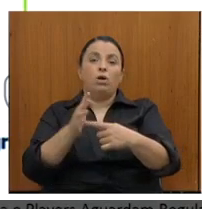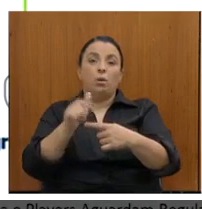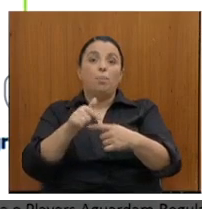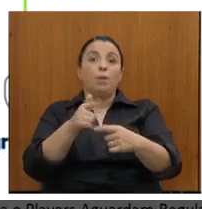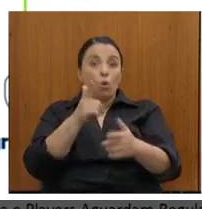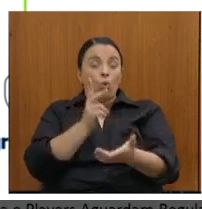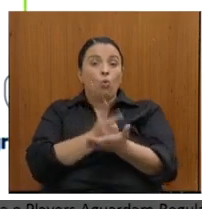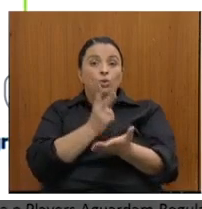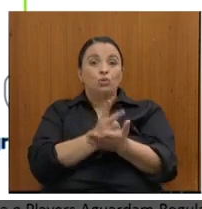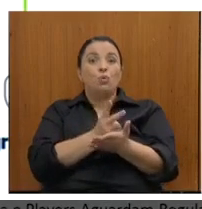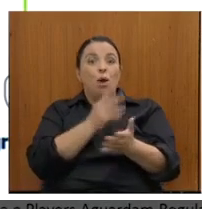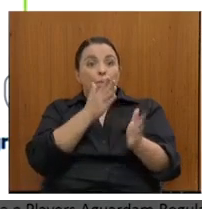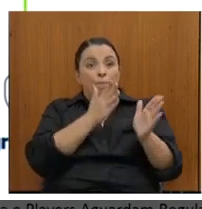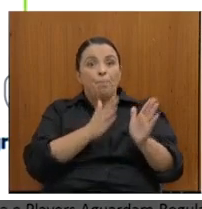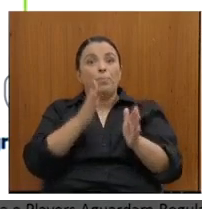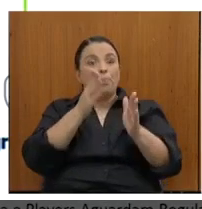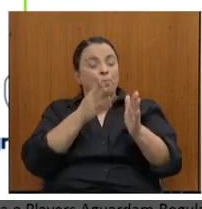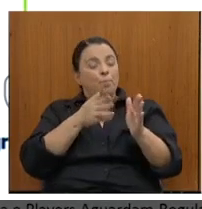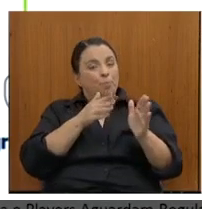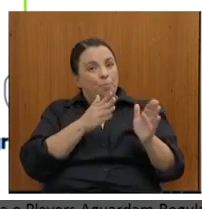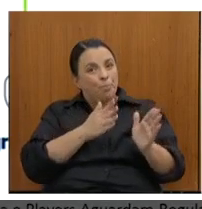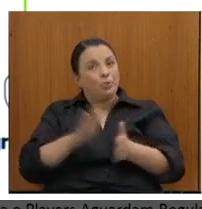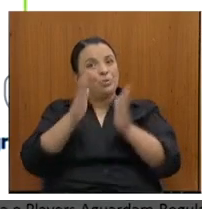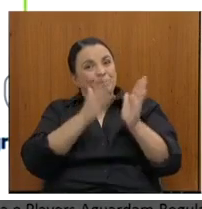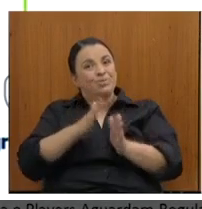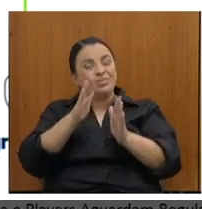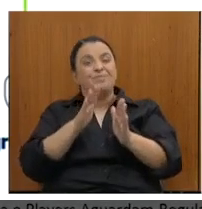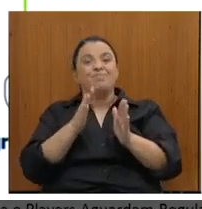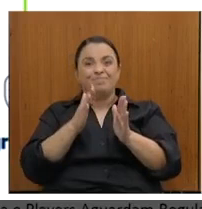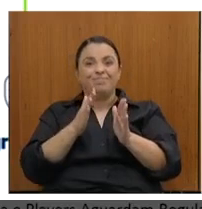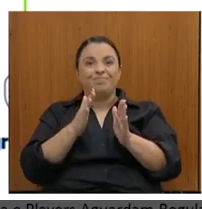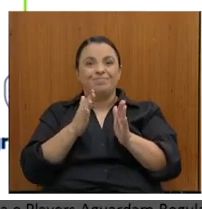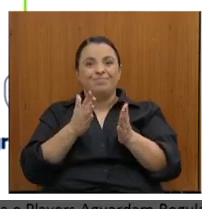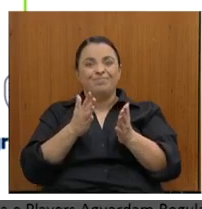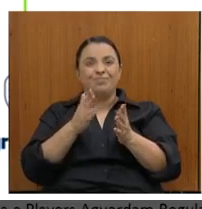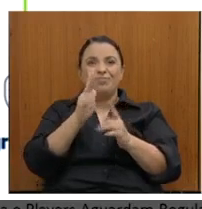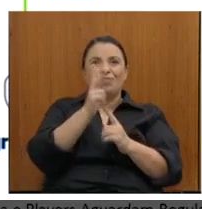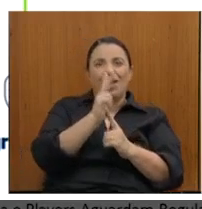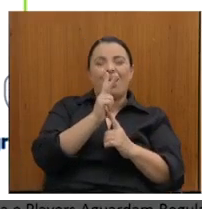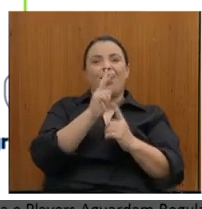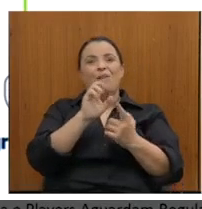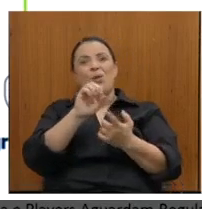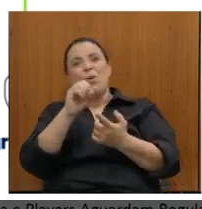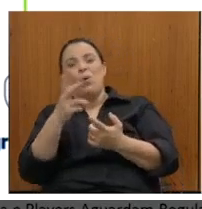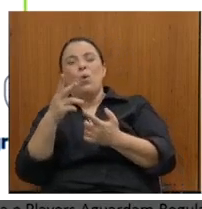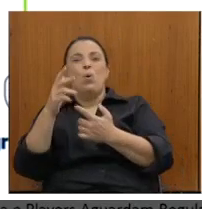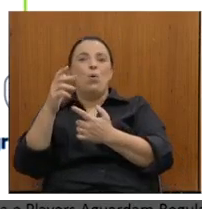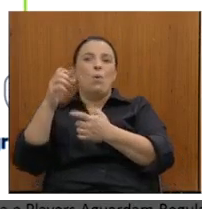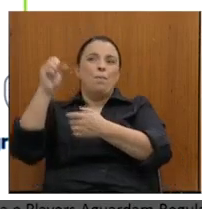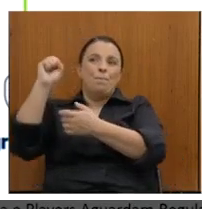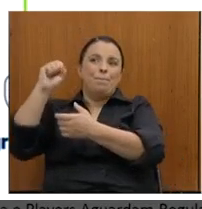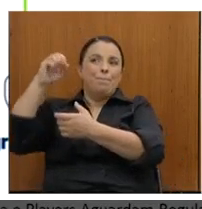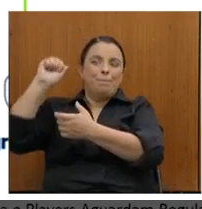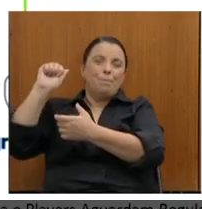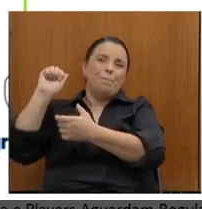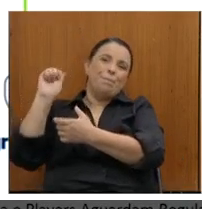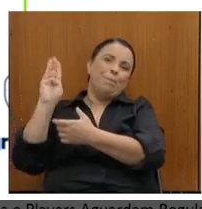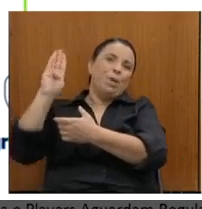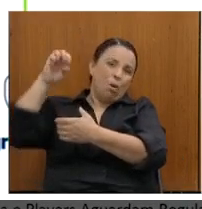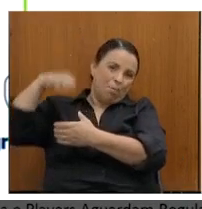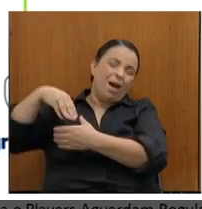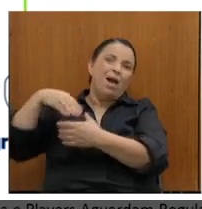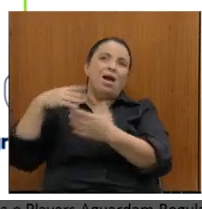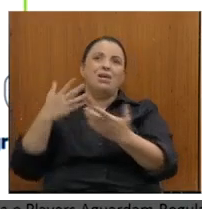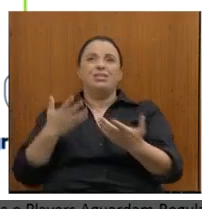aquela figura onde eu vou alimentar os transportes ou seja com um combustível